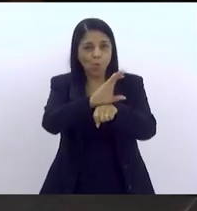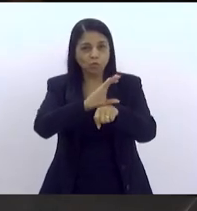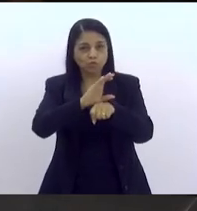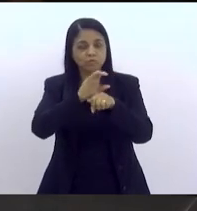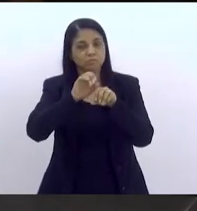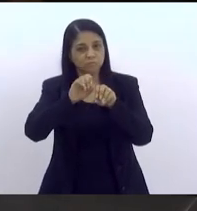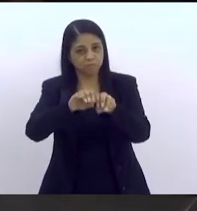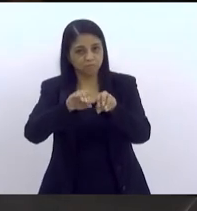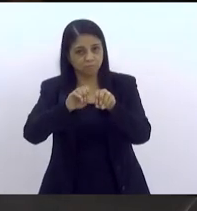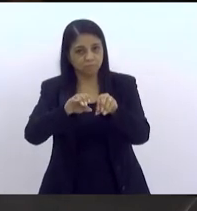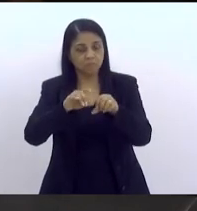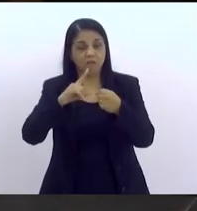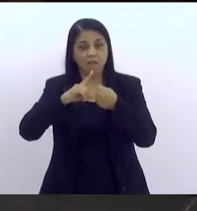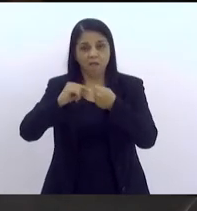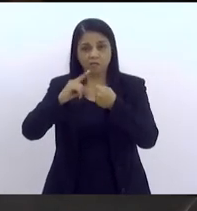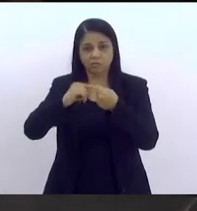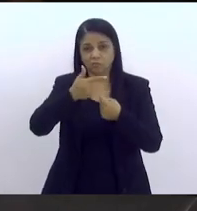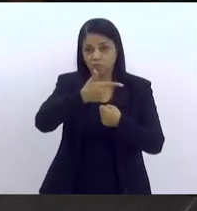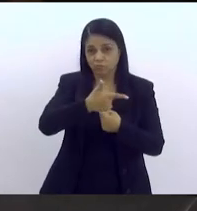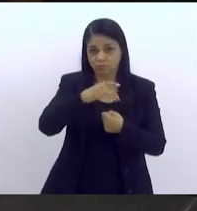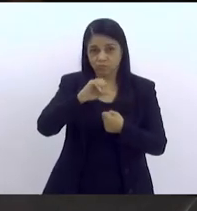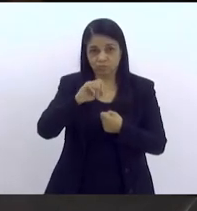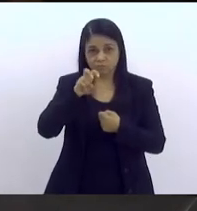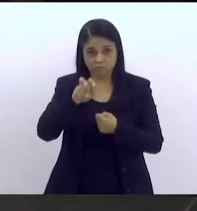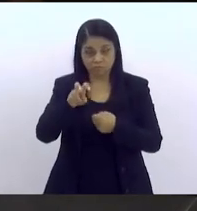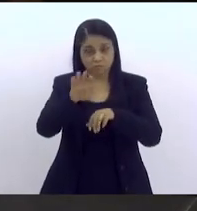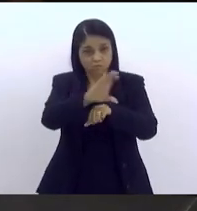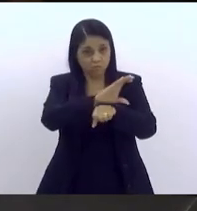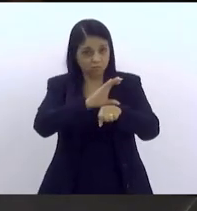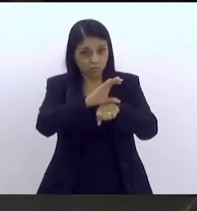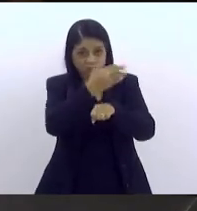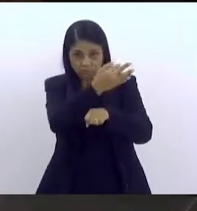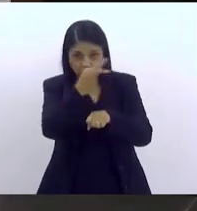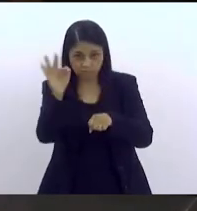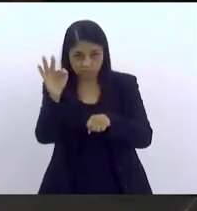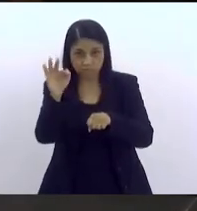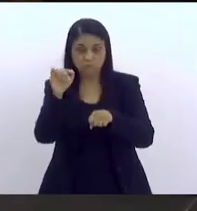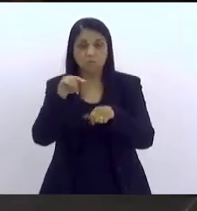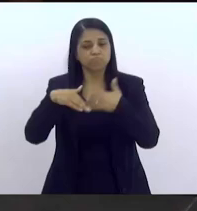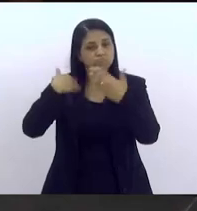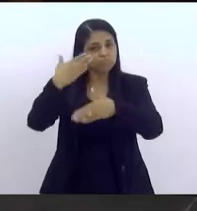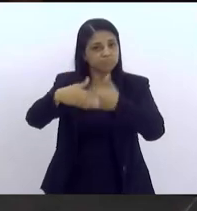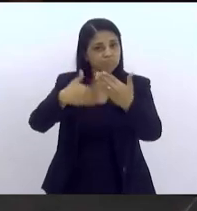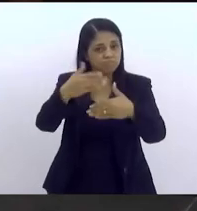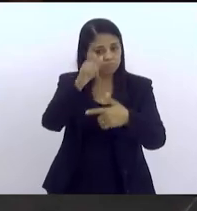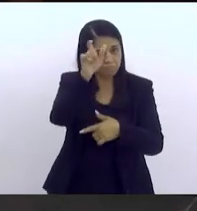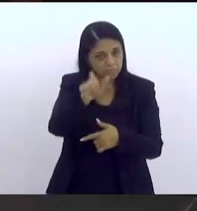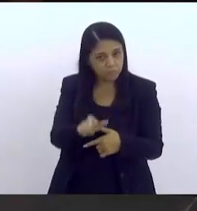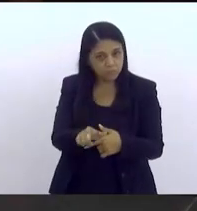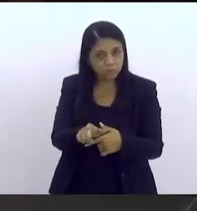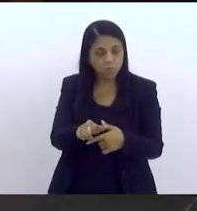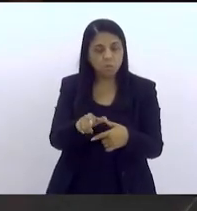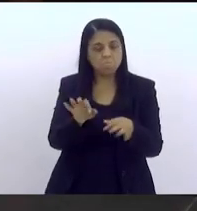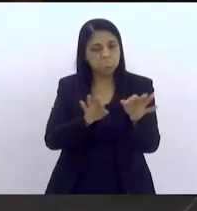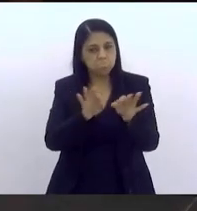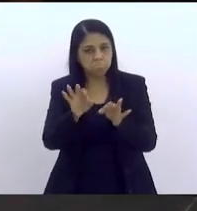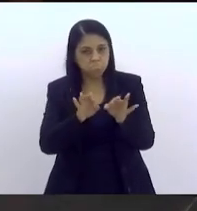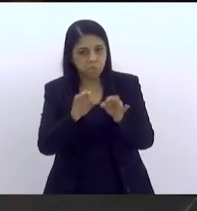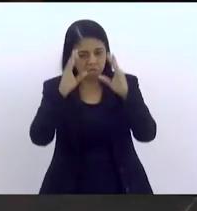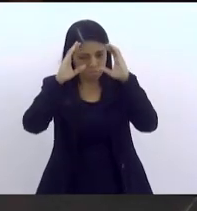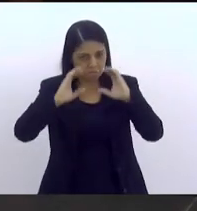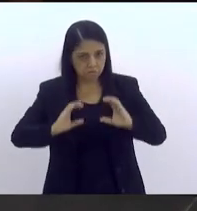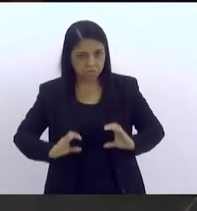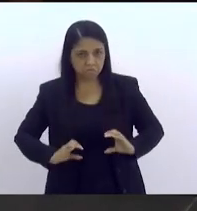escrita no artigo 205 da Constituição Federal o pleno desenvolvimento da pessoa se eu preparo para o exercício